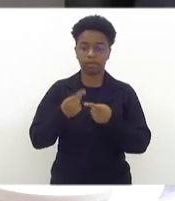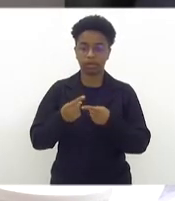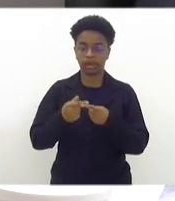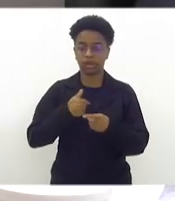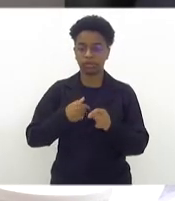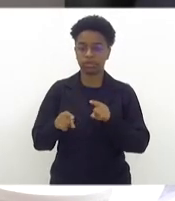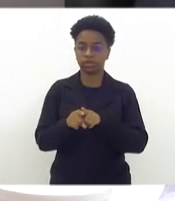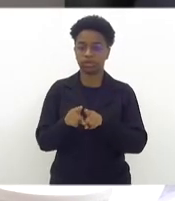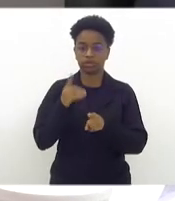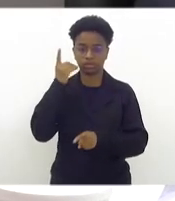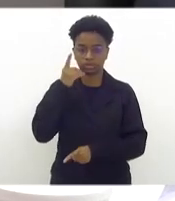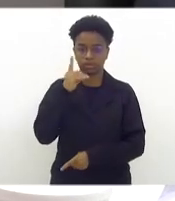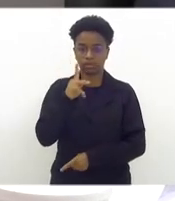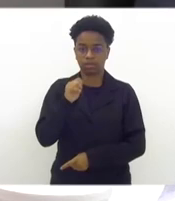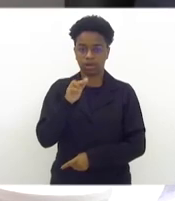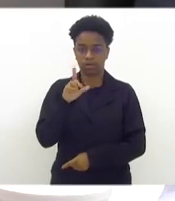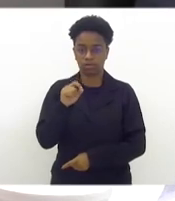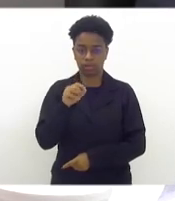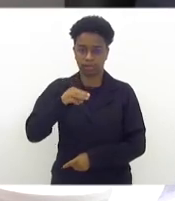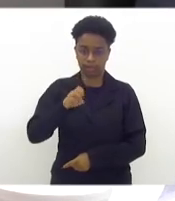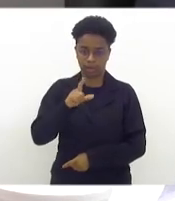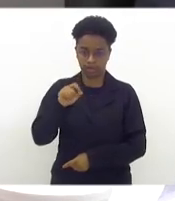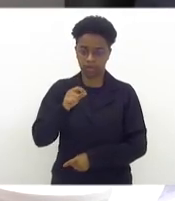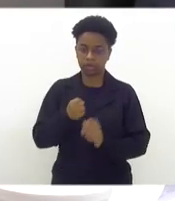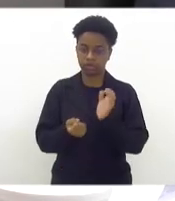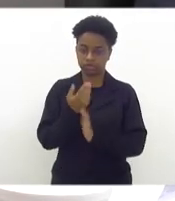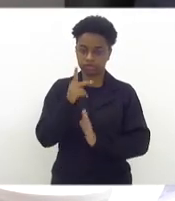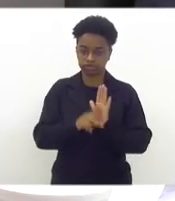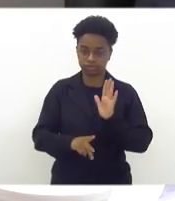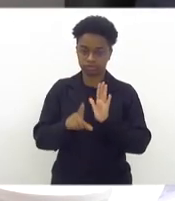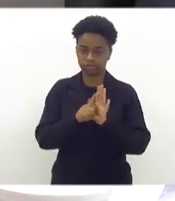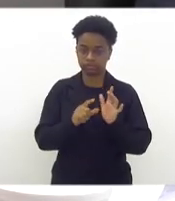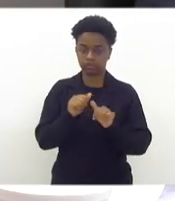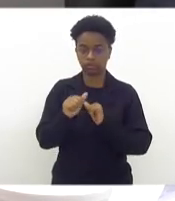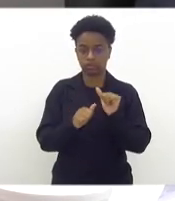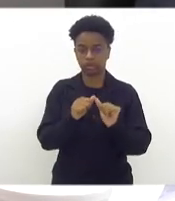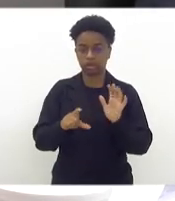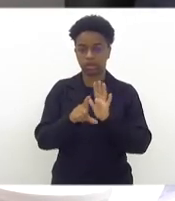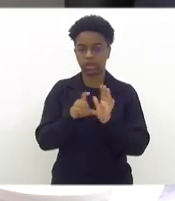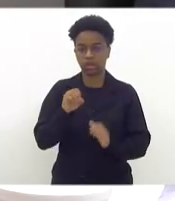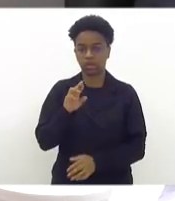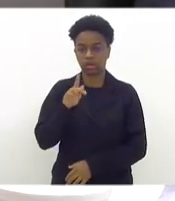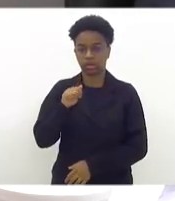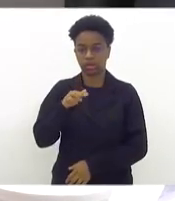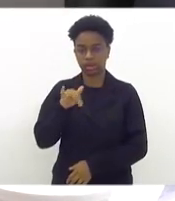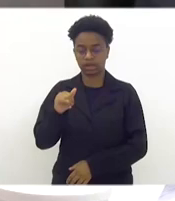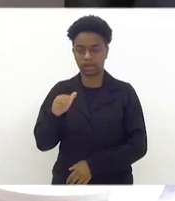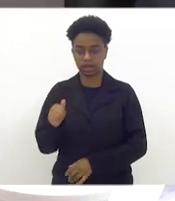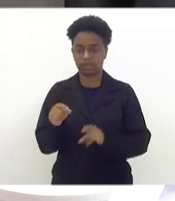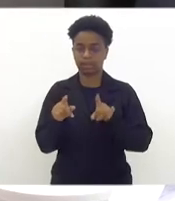Melo fizemos um projeto de lei mexendo na lei orgânica do Tribunal de